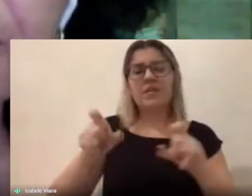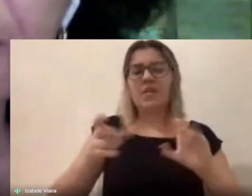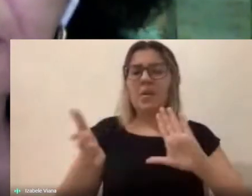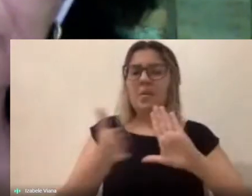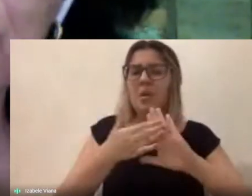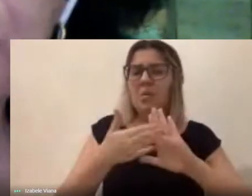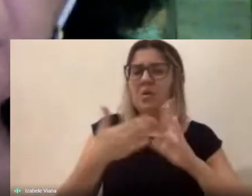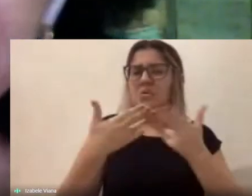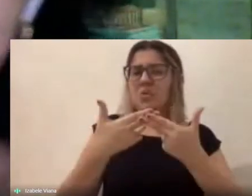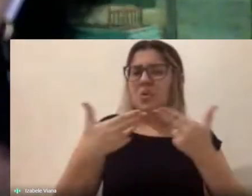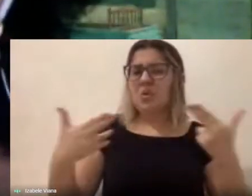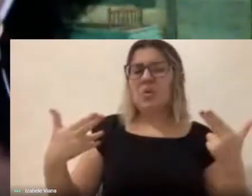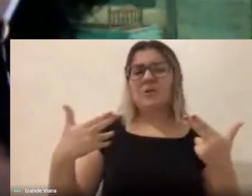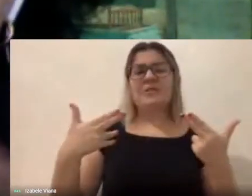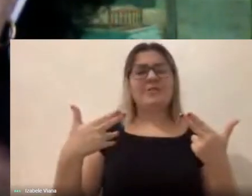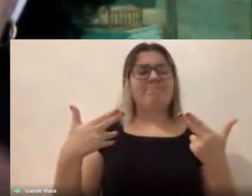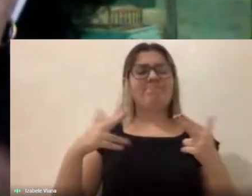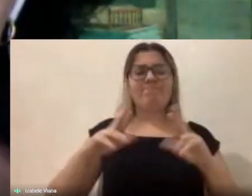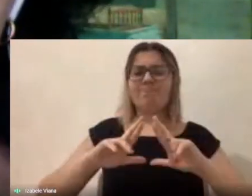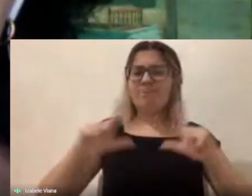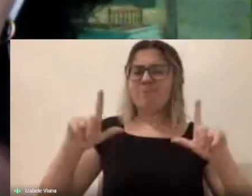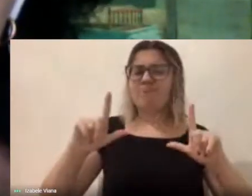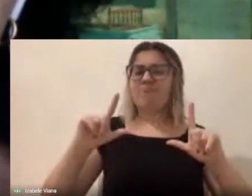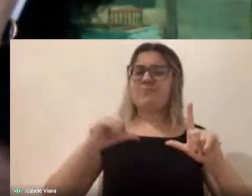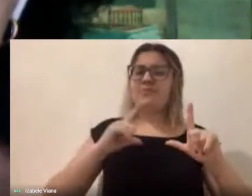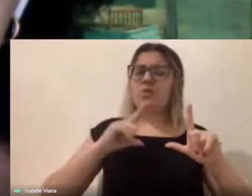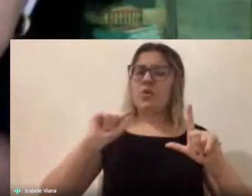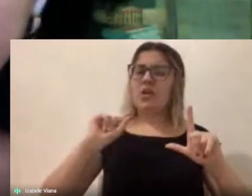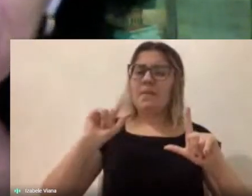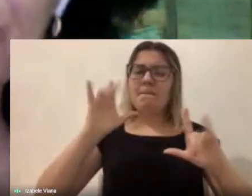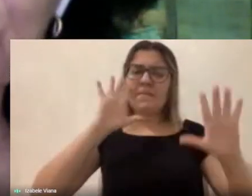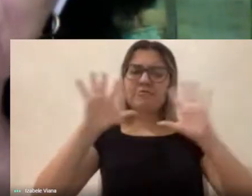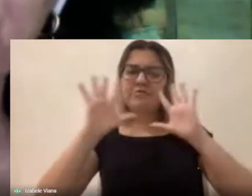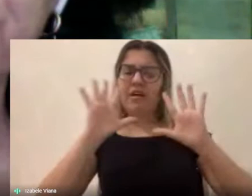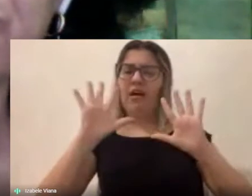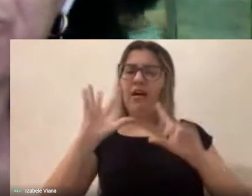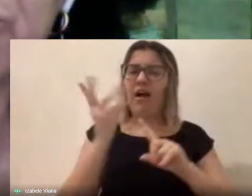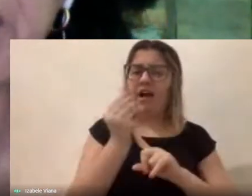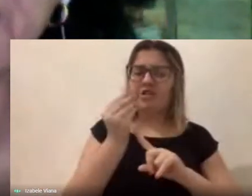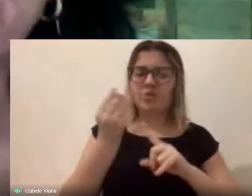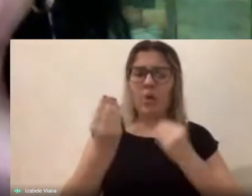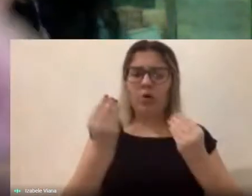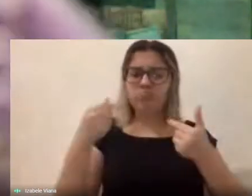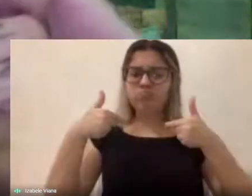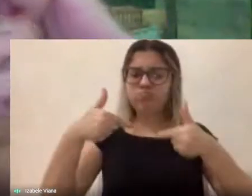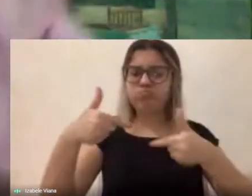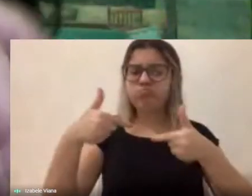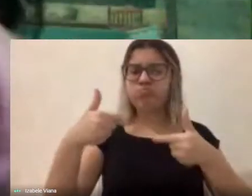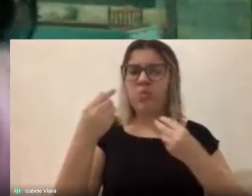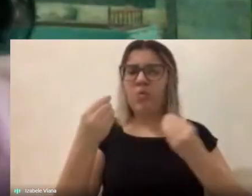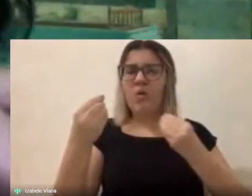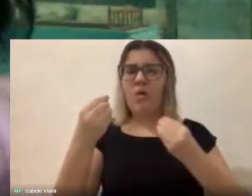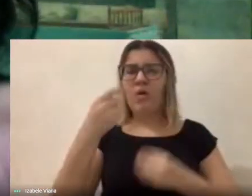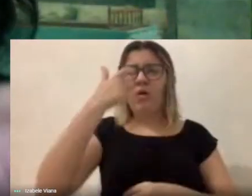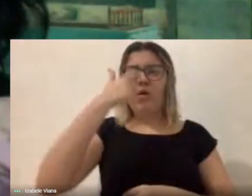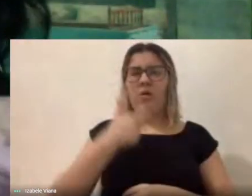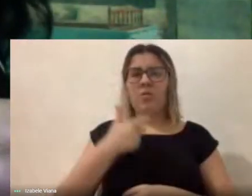ativas. Do pensar artístico a partir do ponto de vista do corpo DEF,